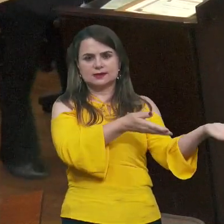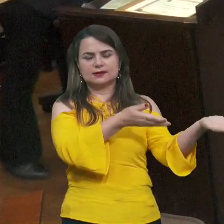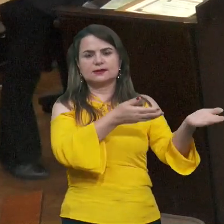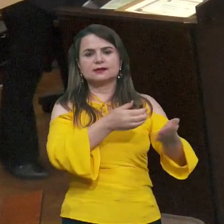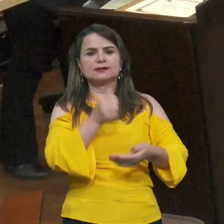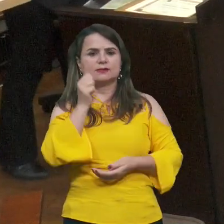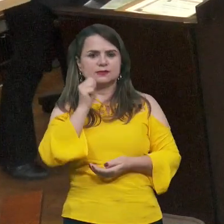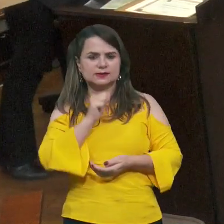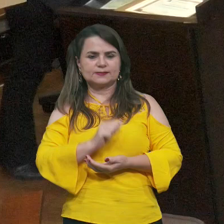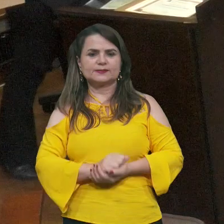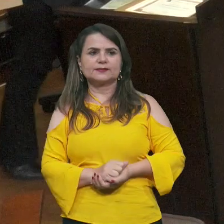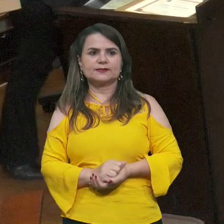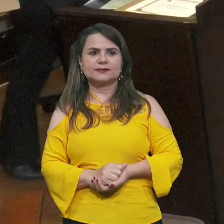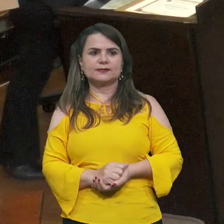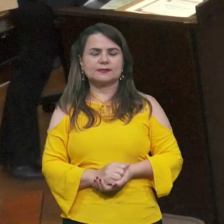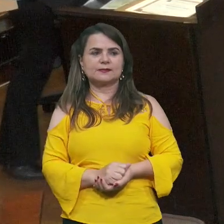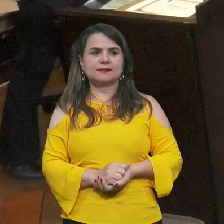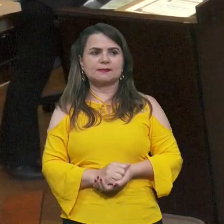de Almeida Perão.